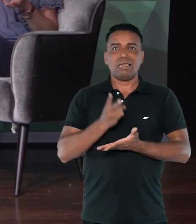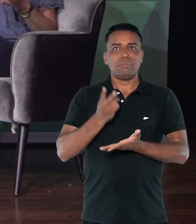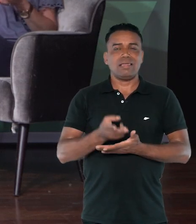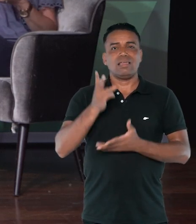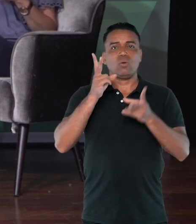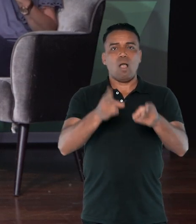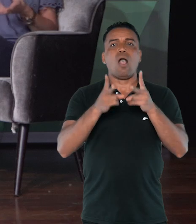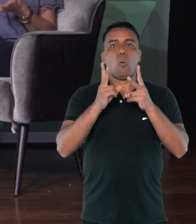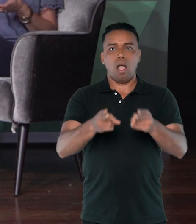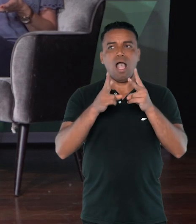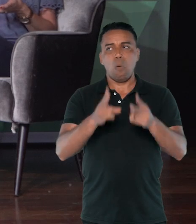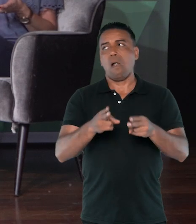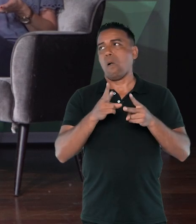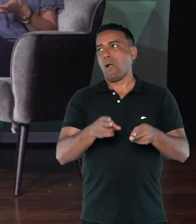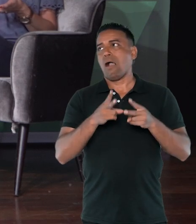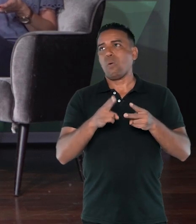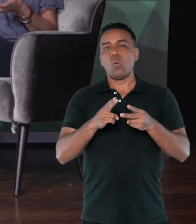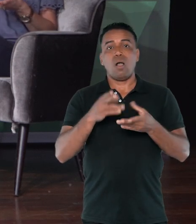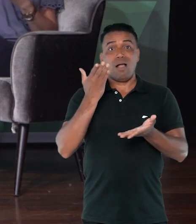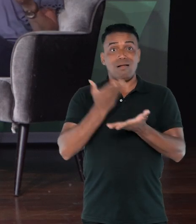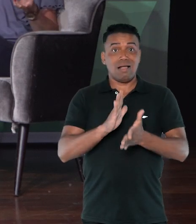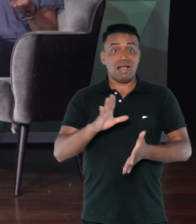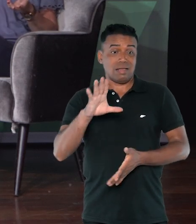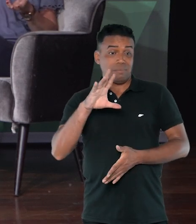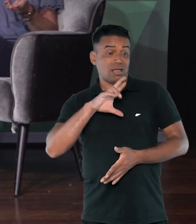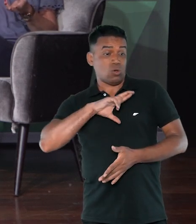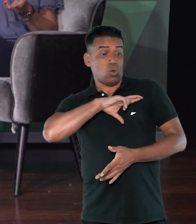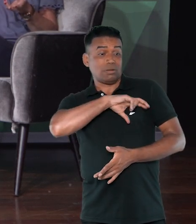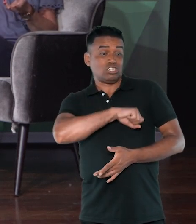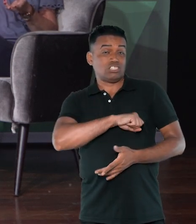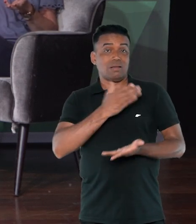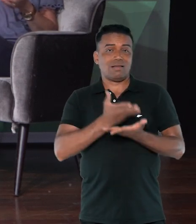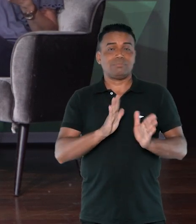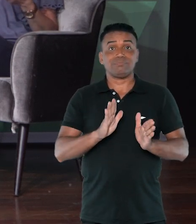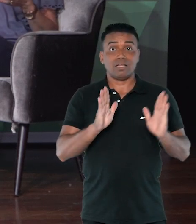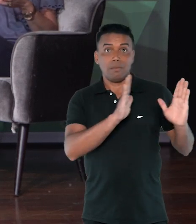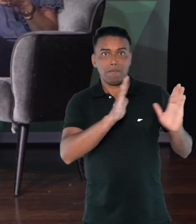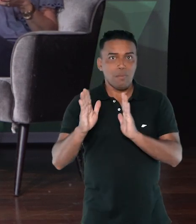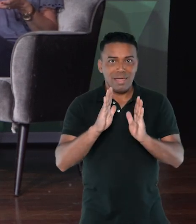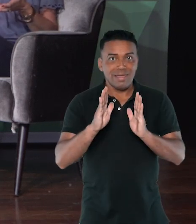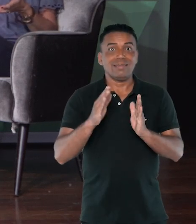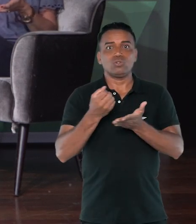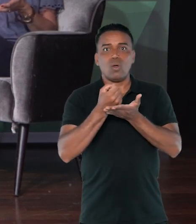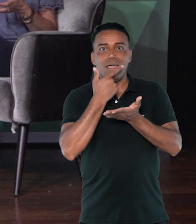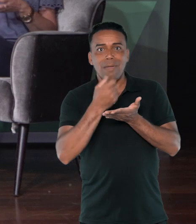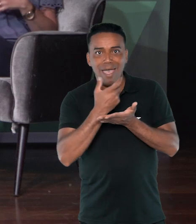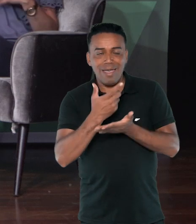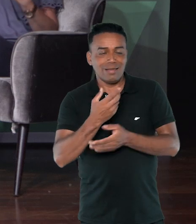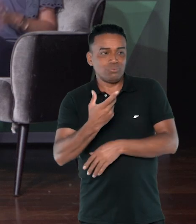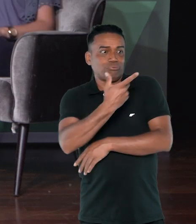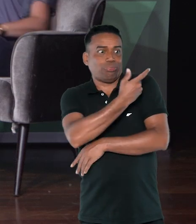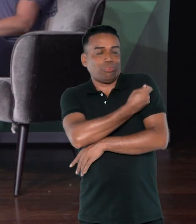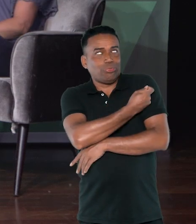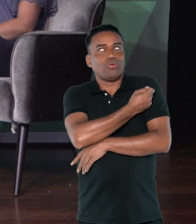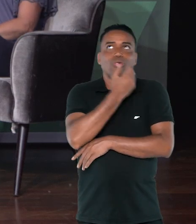não, né, mano? Mas muita sedação, ele começou a enrolar os dedinhos, né? Não só a língua, como os dedos. E foi